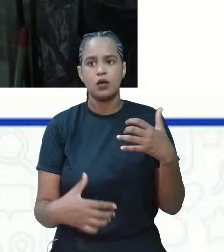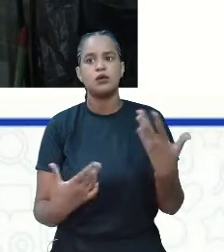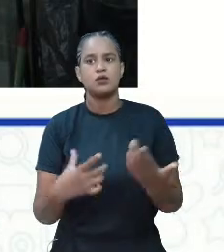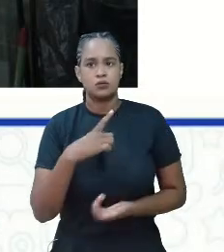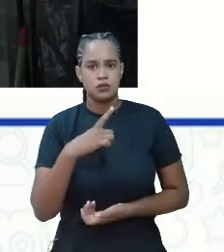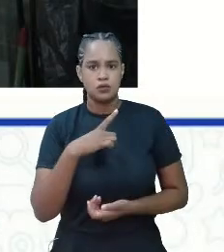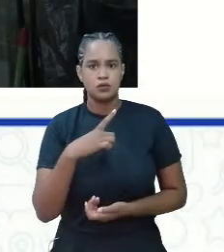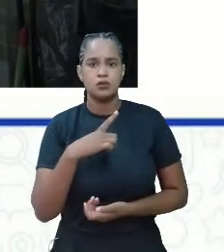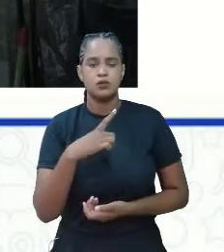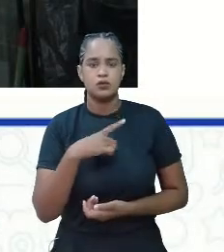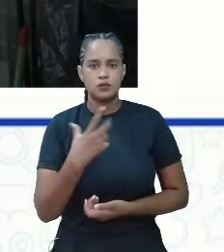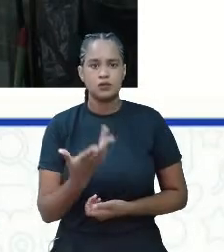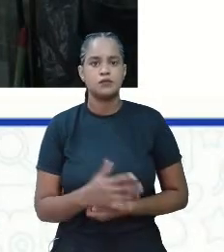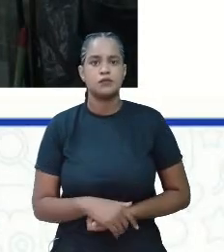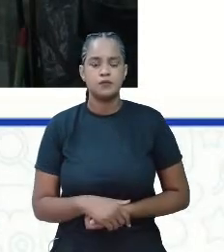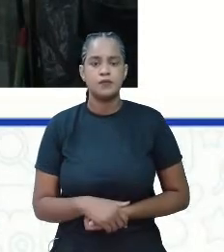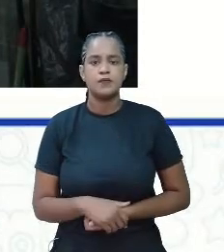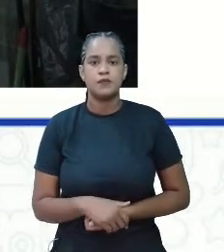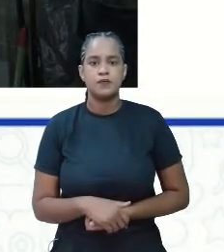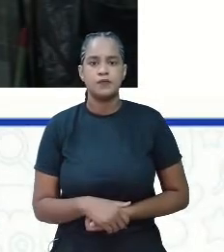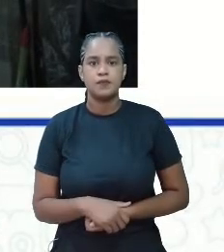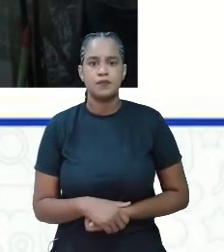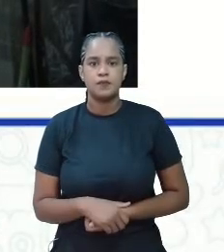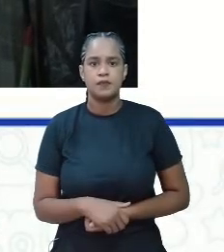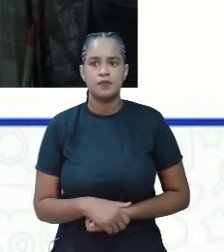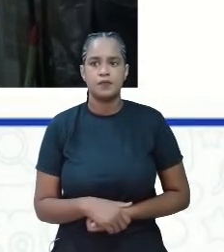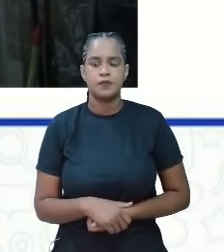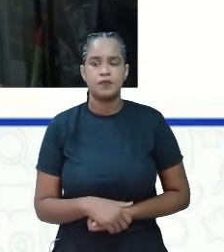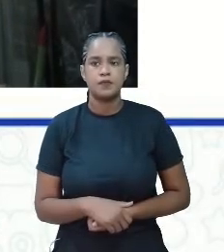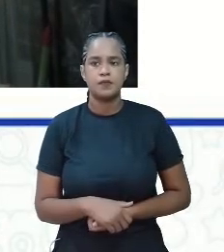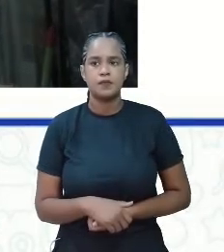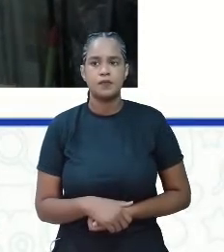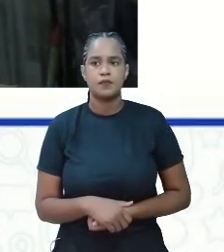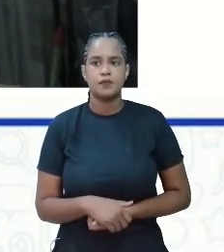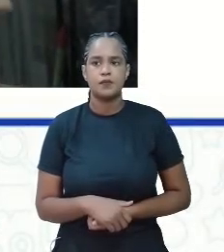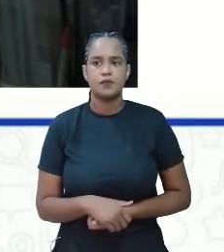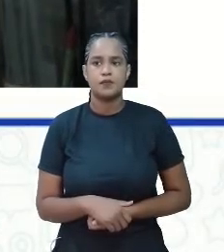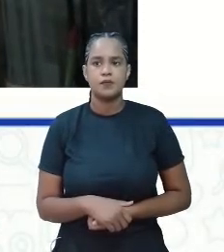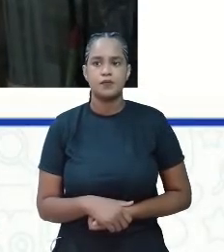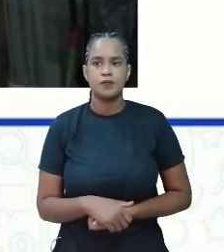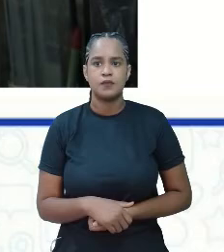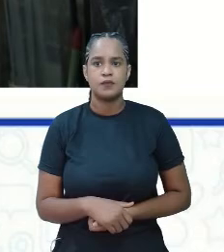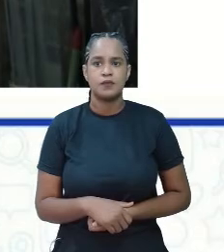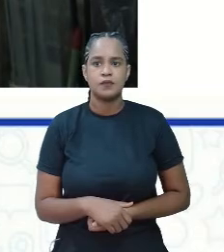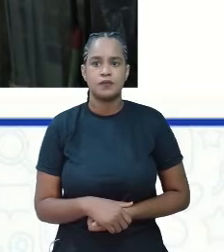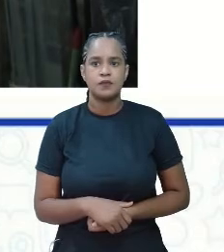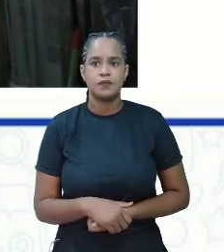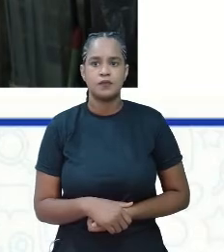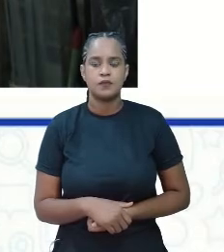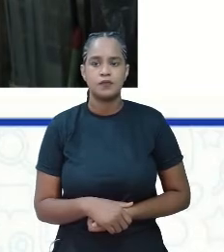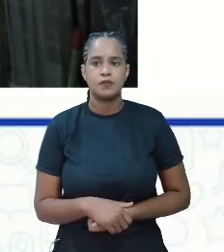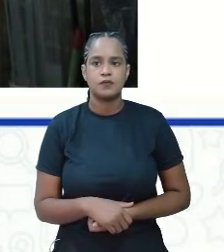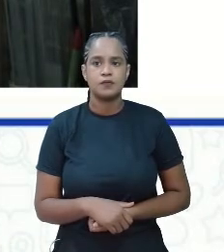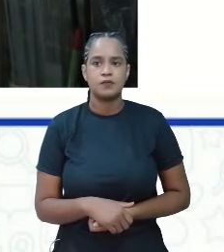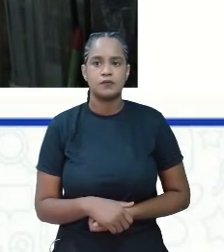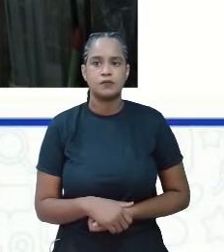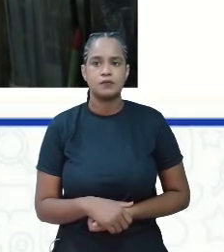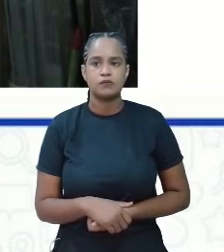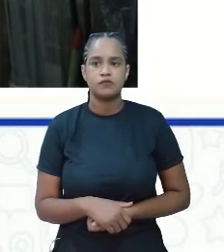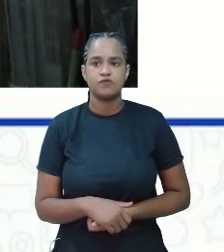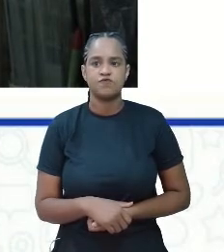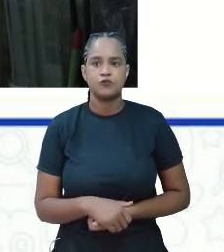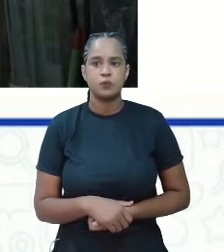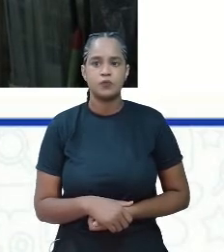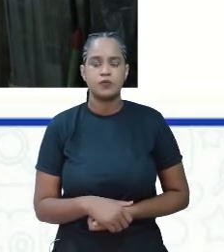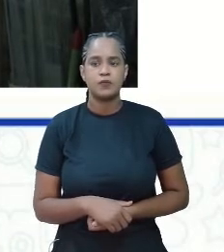muito do gestual. E ergonomia, né? Que é aí que eu chamo de gestual. Você